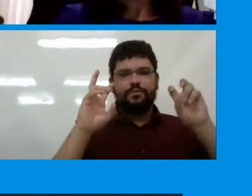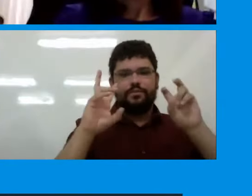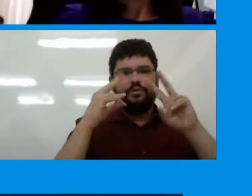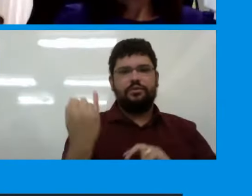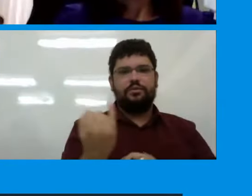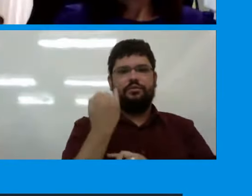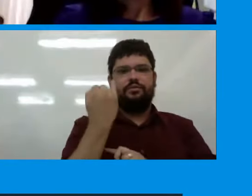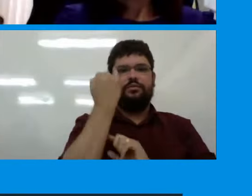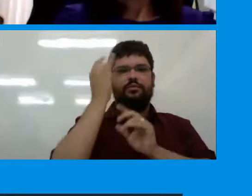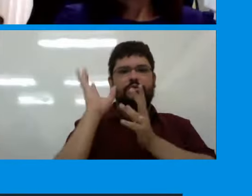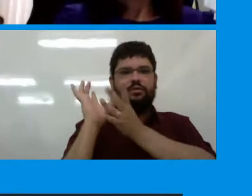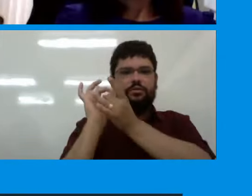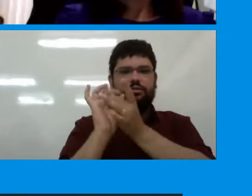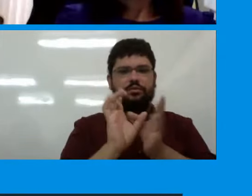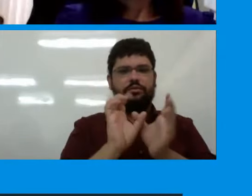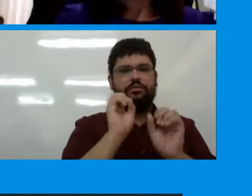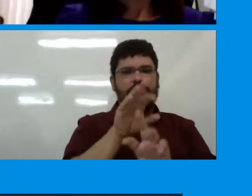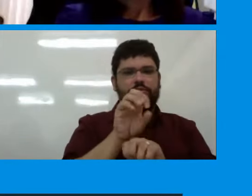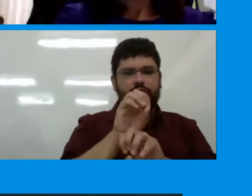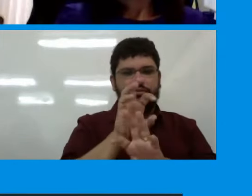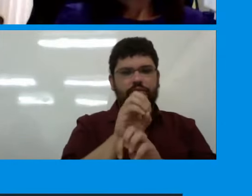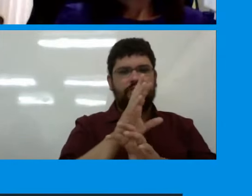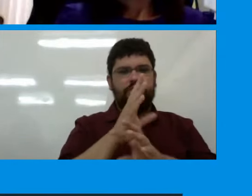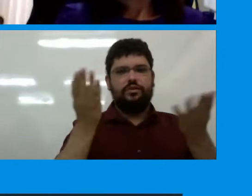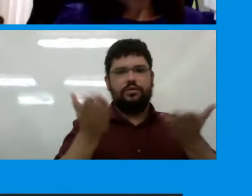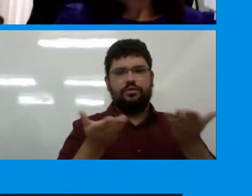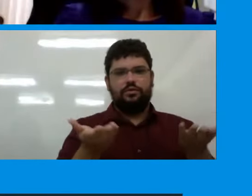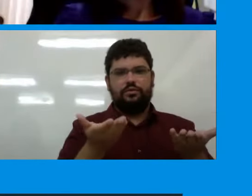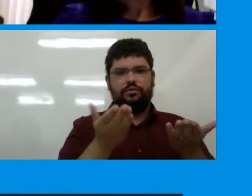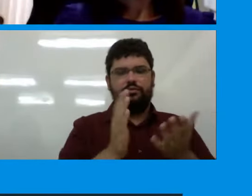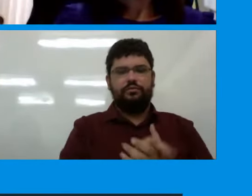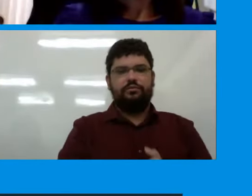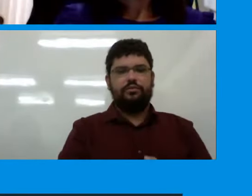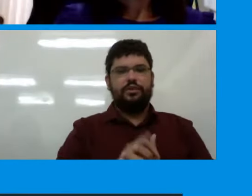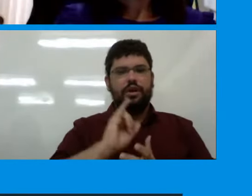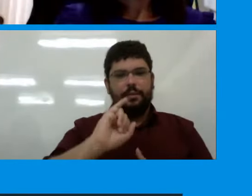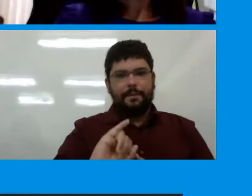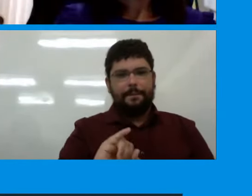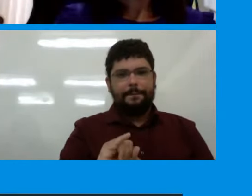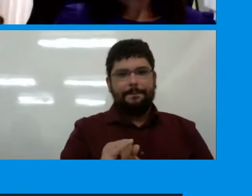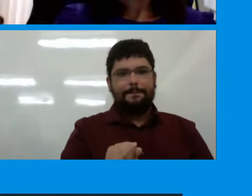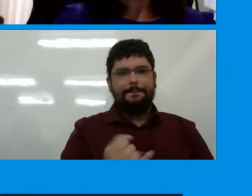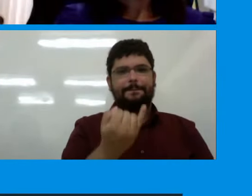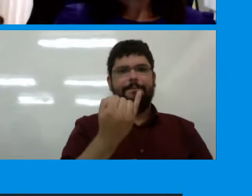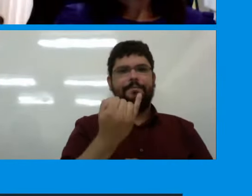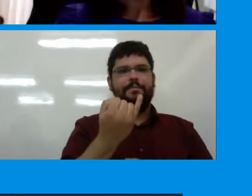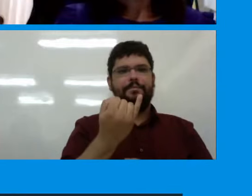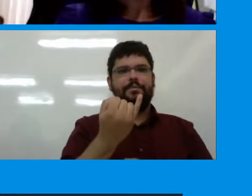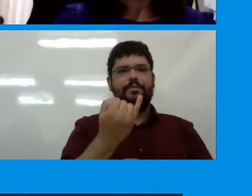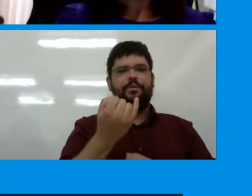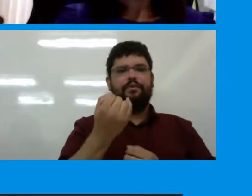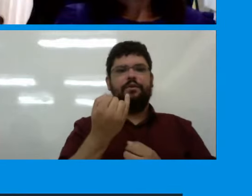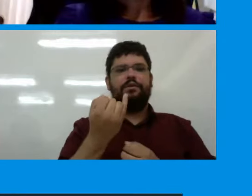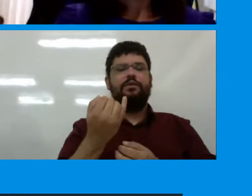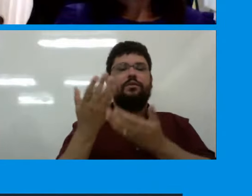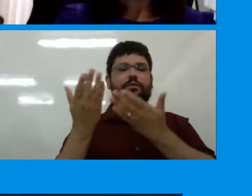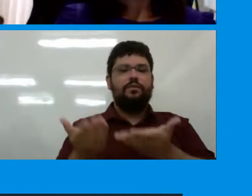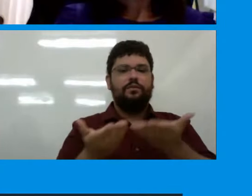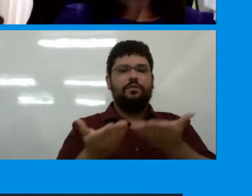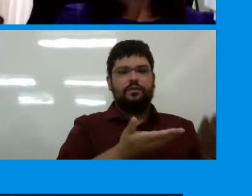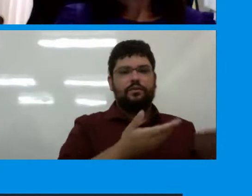para o contexto educacional atual. Aproveitamos para fazer o convite a todos